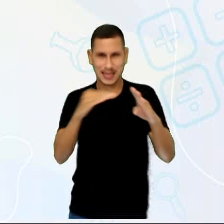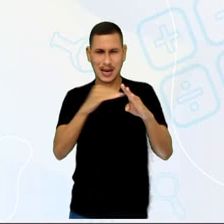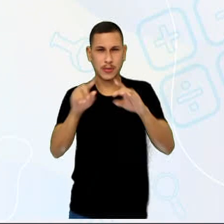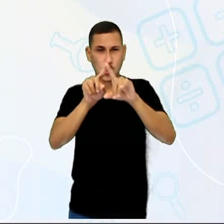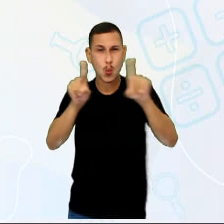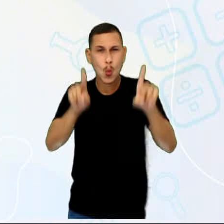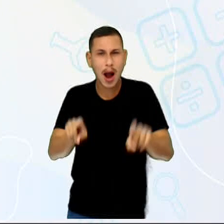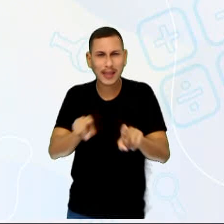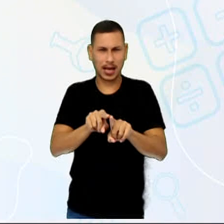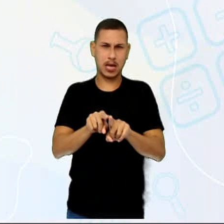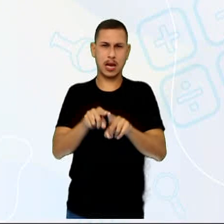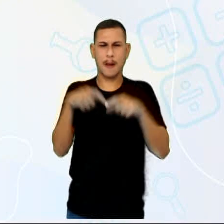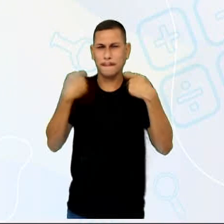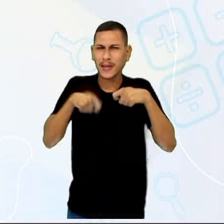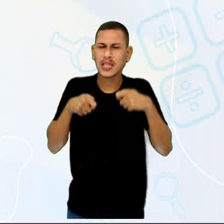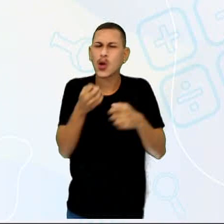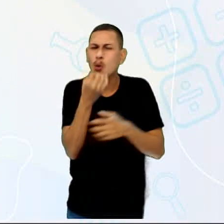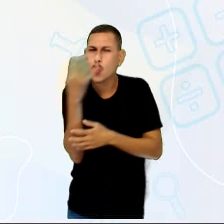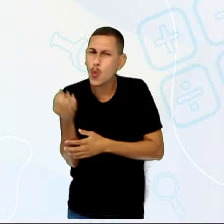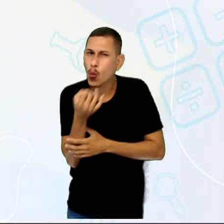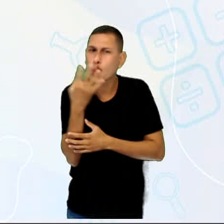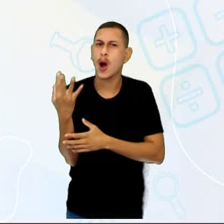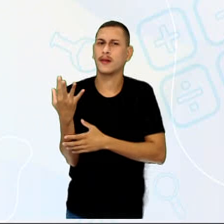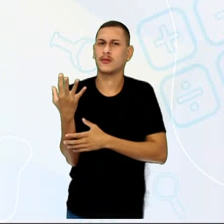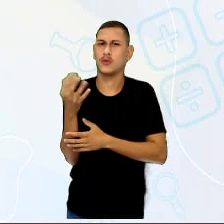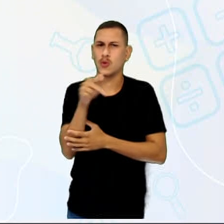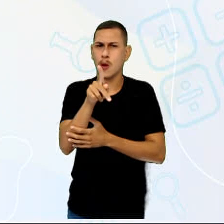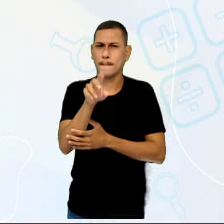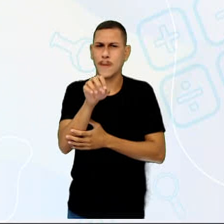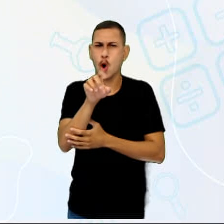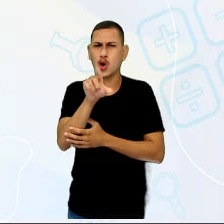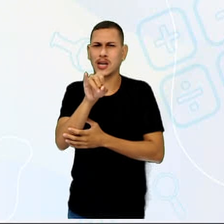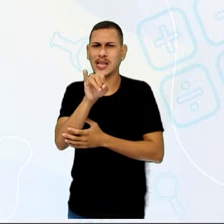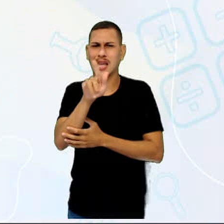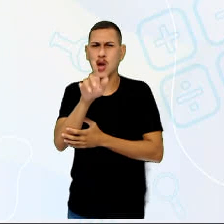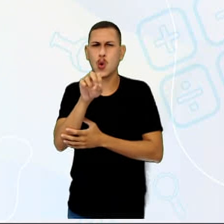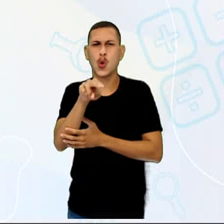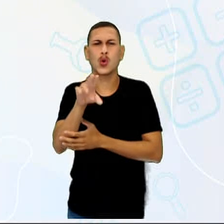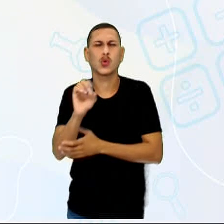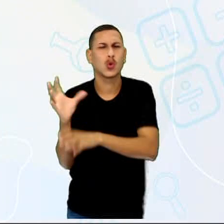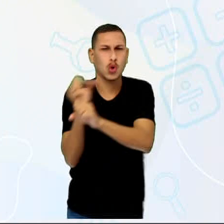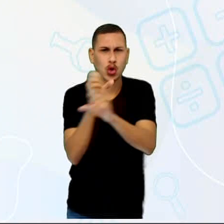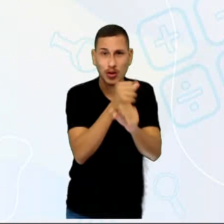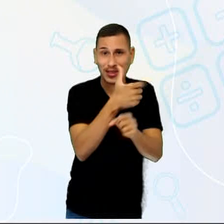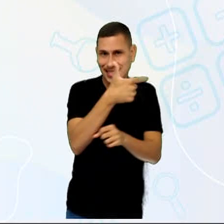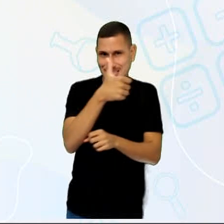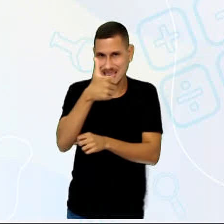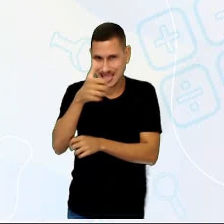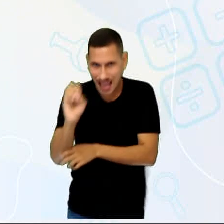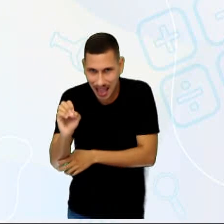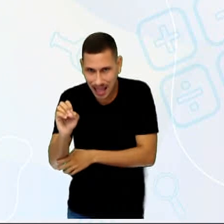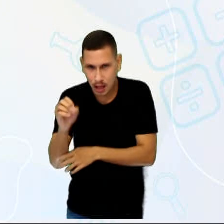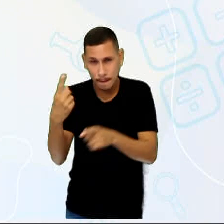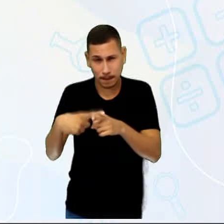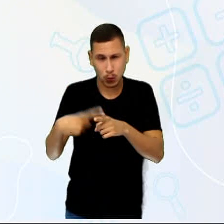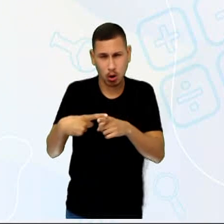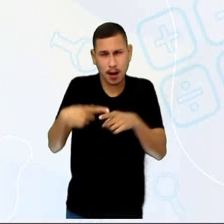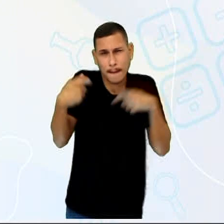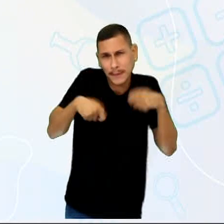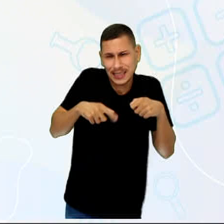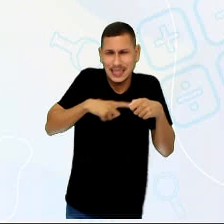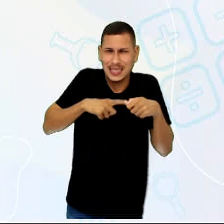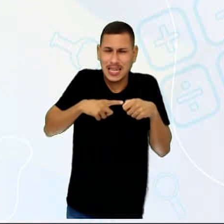eu vou precisar de quantos polígonos, né? Eu vou precisar num total de 10 polígonos, porque a gente vai ter